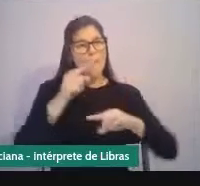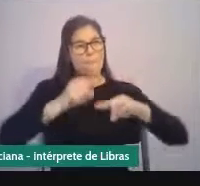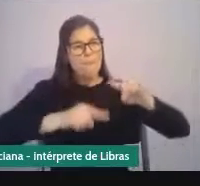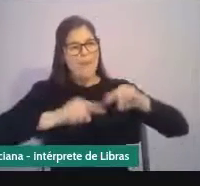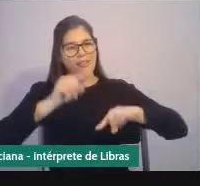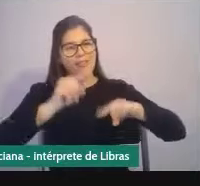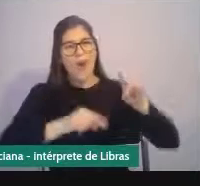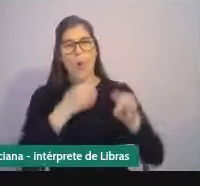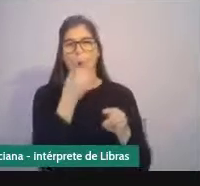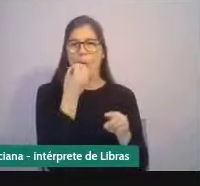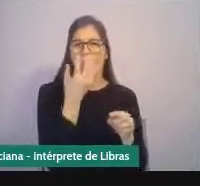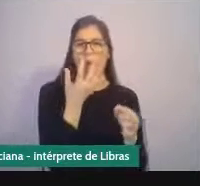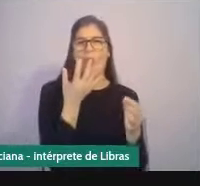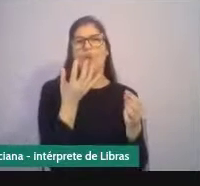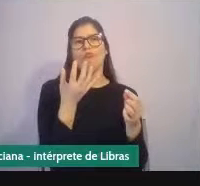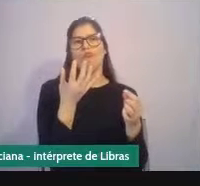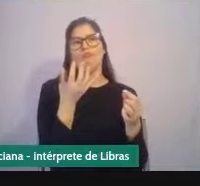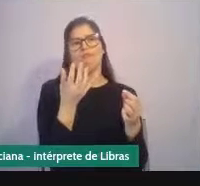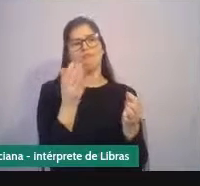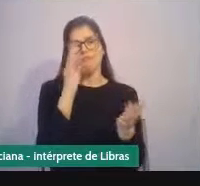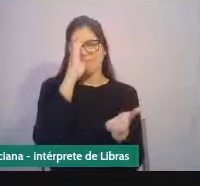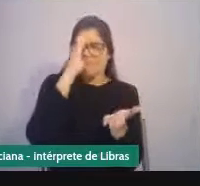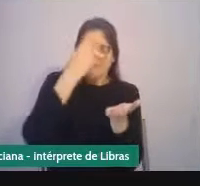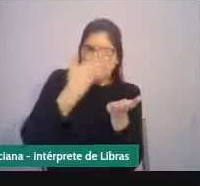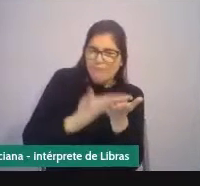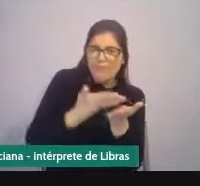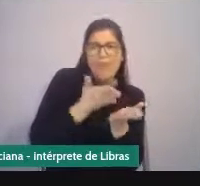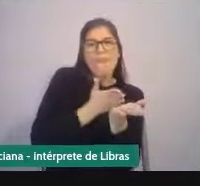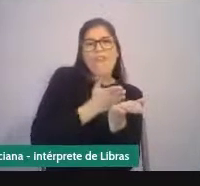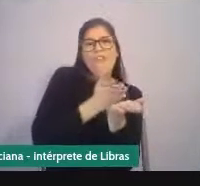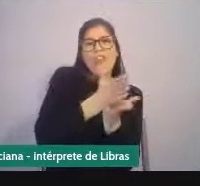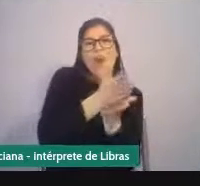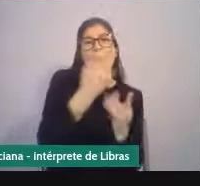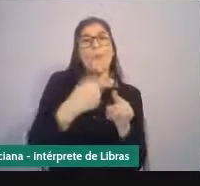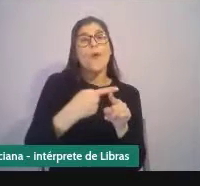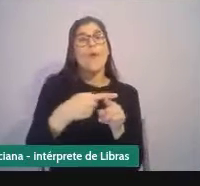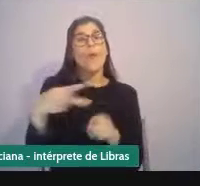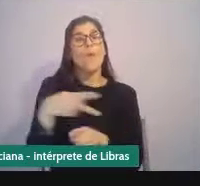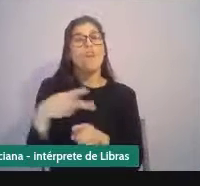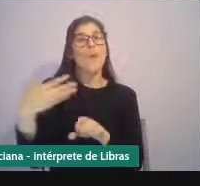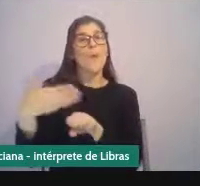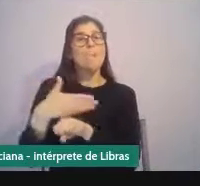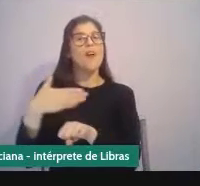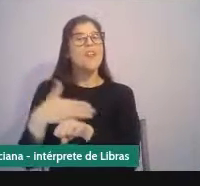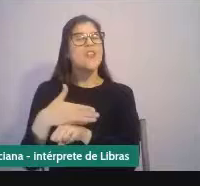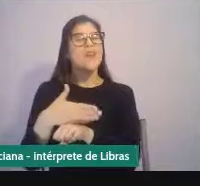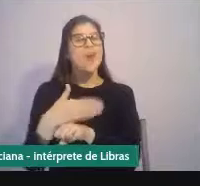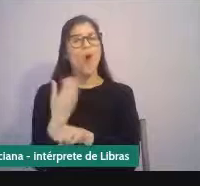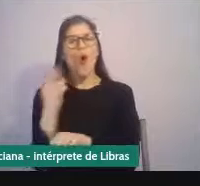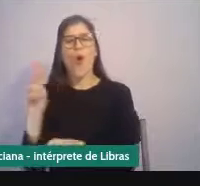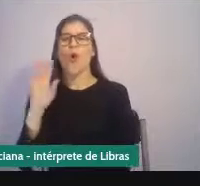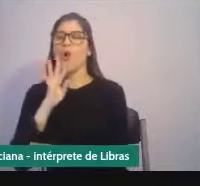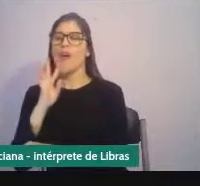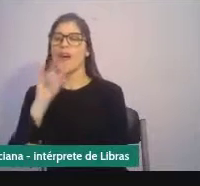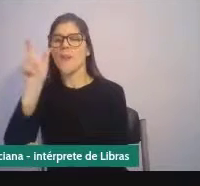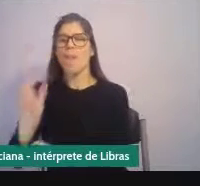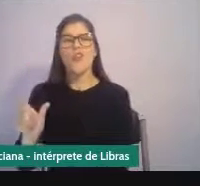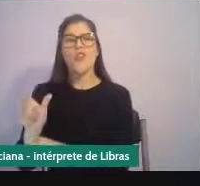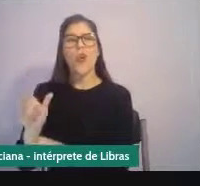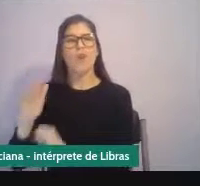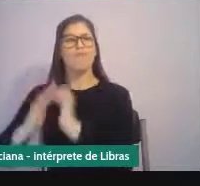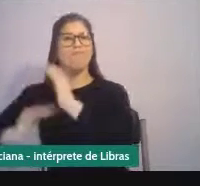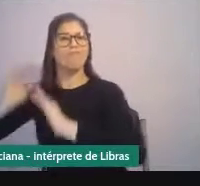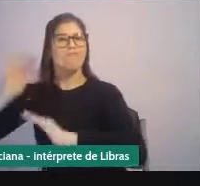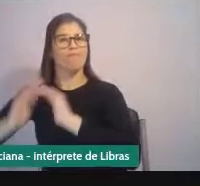talvez, para os professores que ou participaram da sua construção ou conhecem quem produziu, porque são professores da mesma